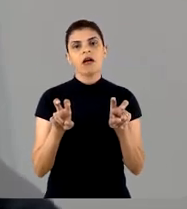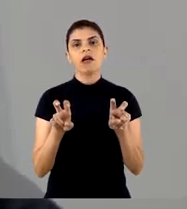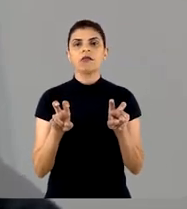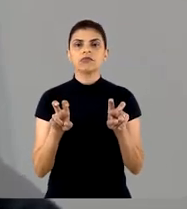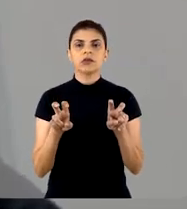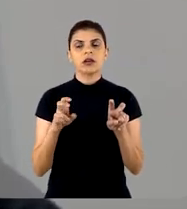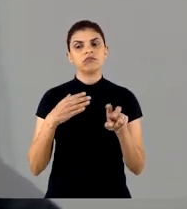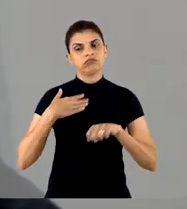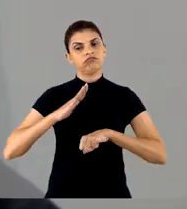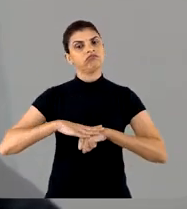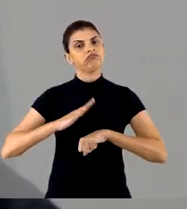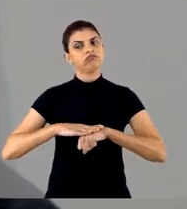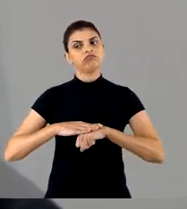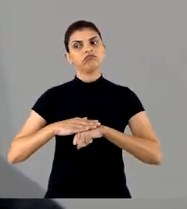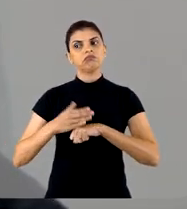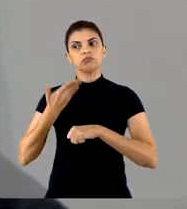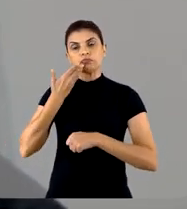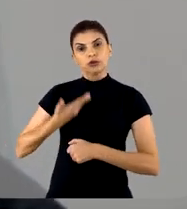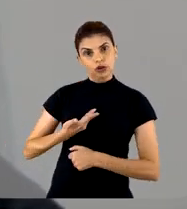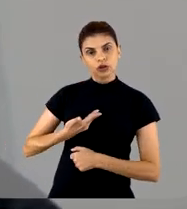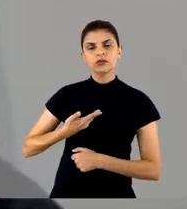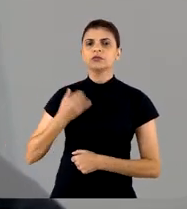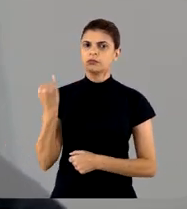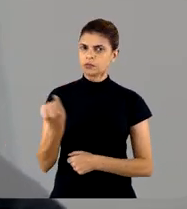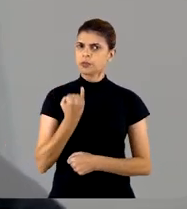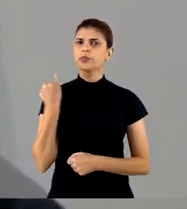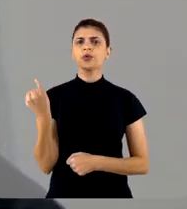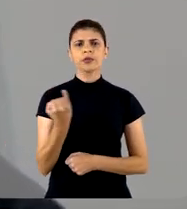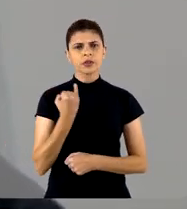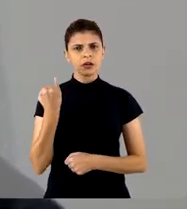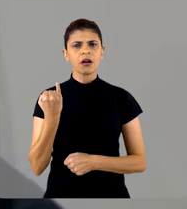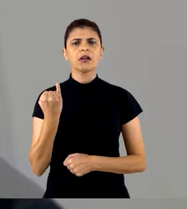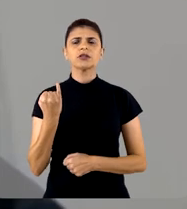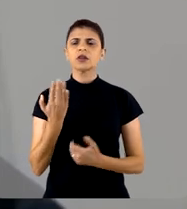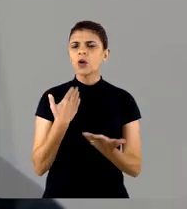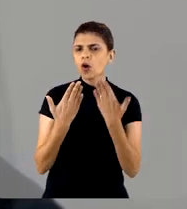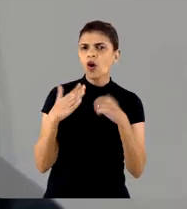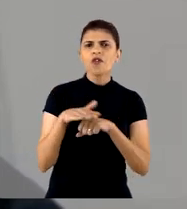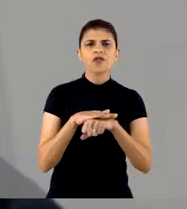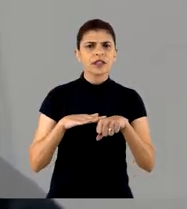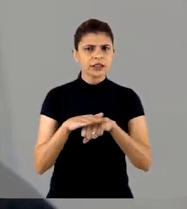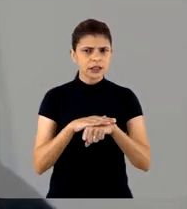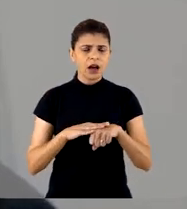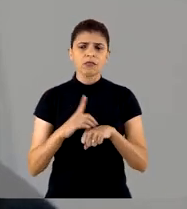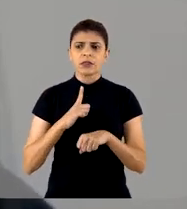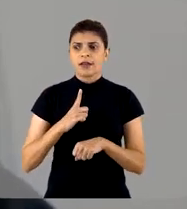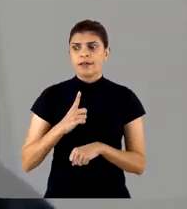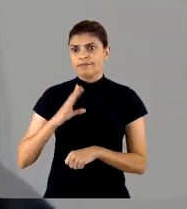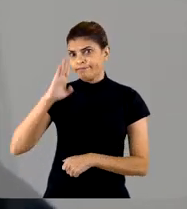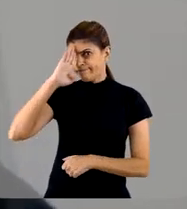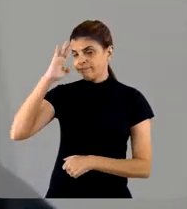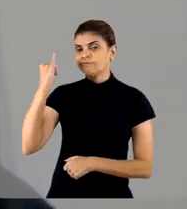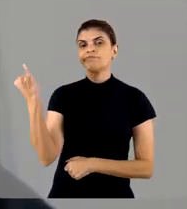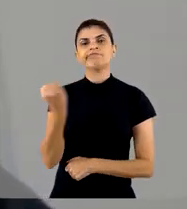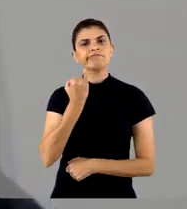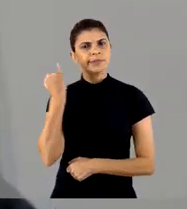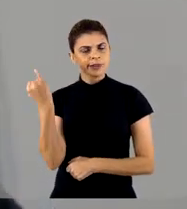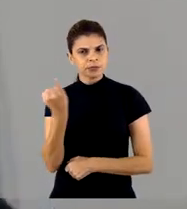foi delegado e que eu acho muito importante, né, de conversar com vocês. Acho que tem vital